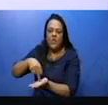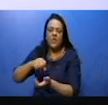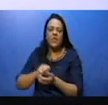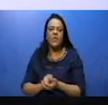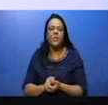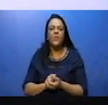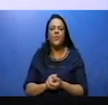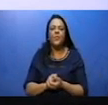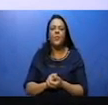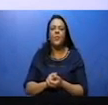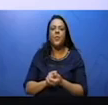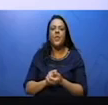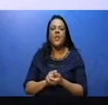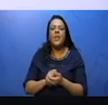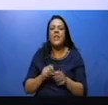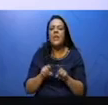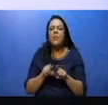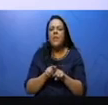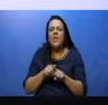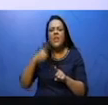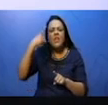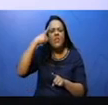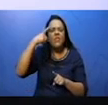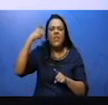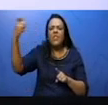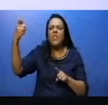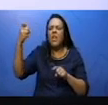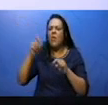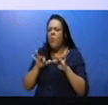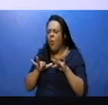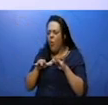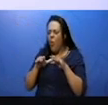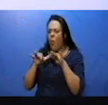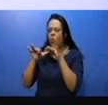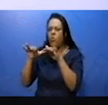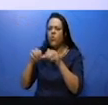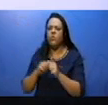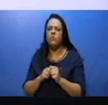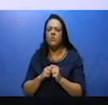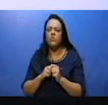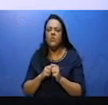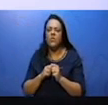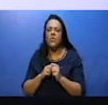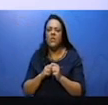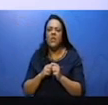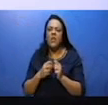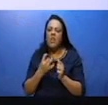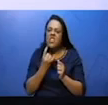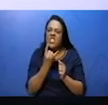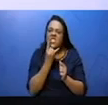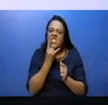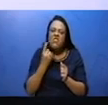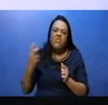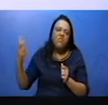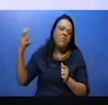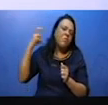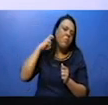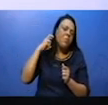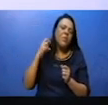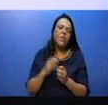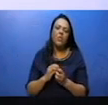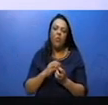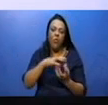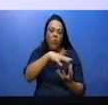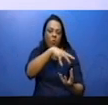monstro, vampiros, fantasmas, etc. Outra opção é escolher um dos pequenos fragmentos